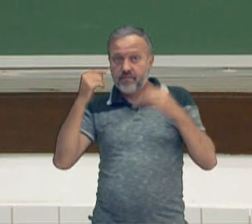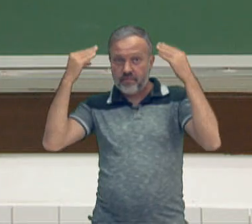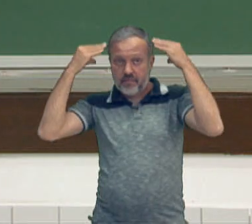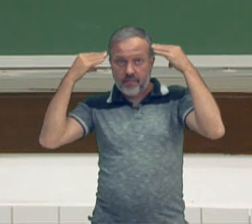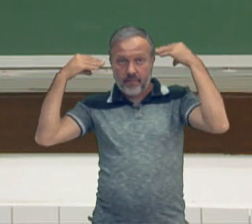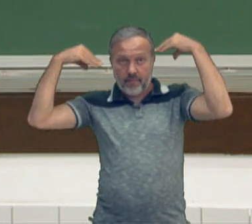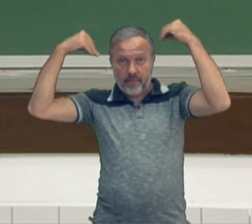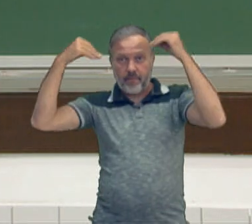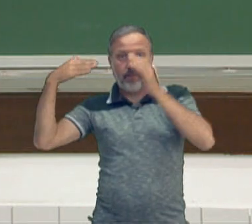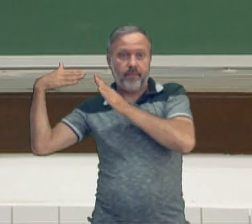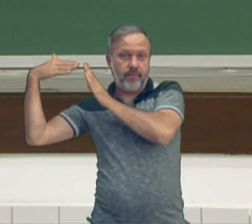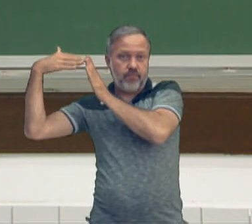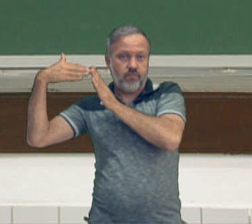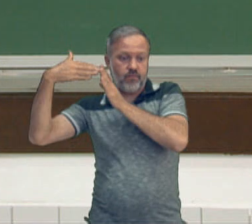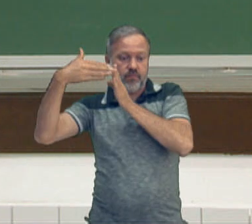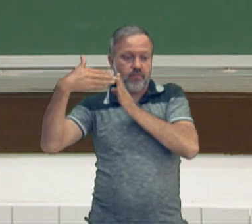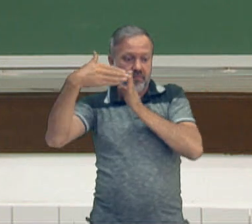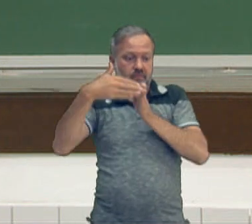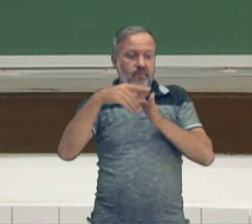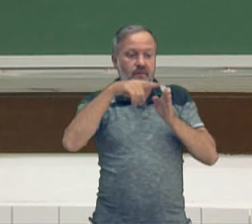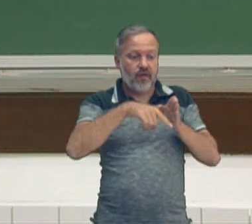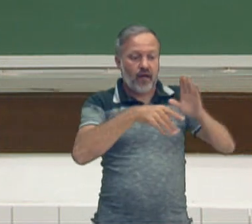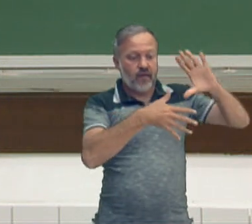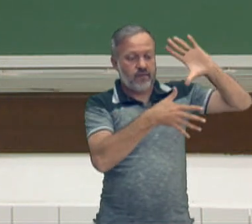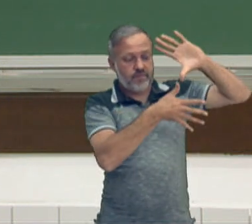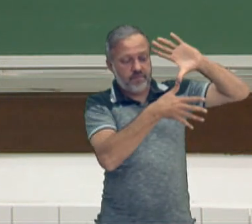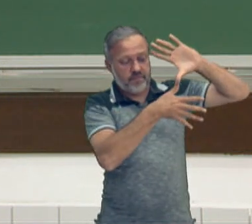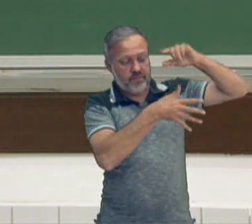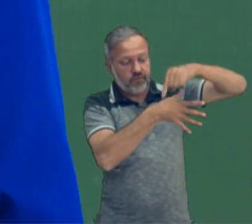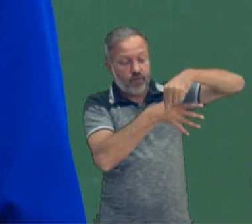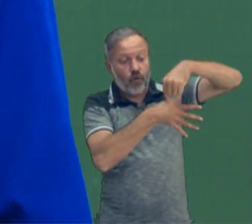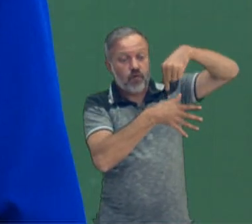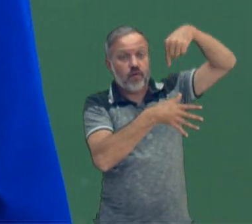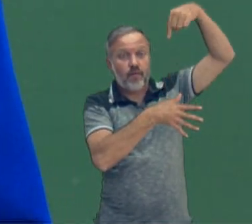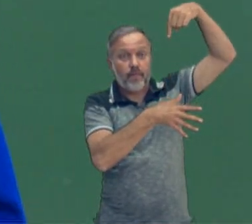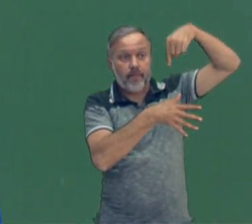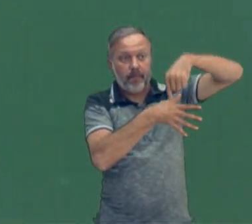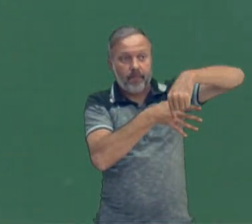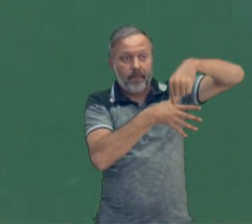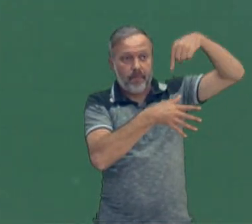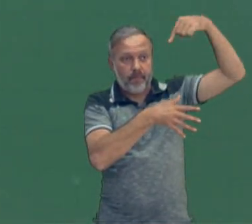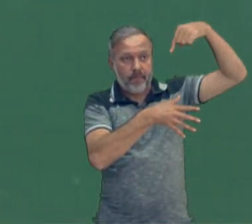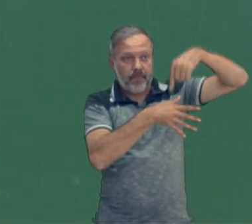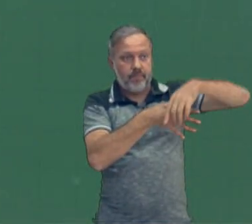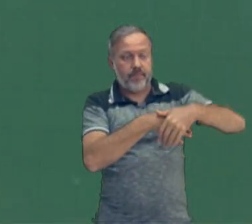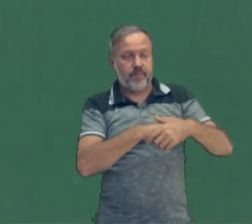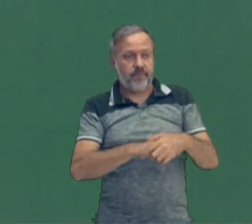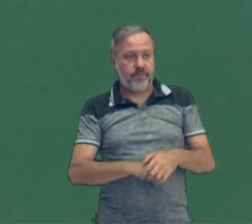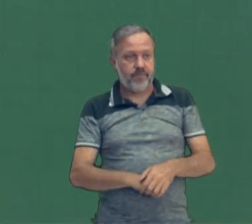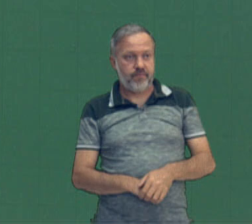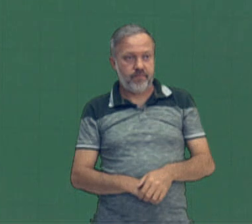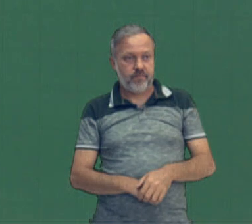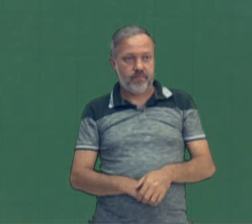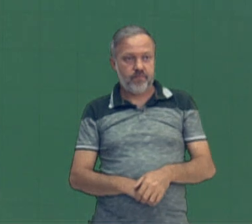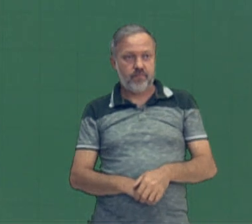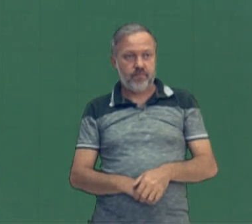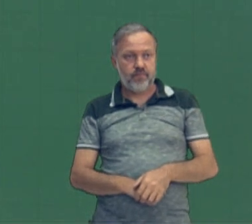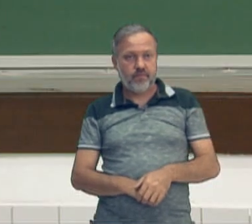holandeses, enfim, nesse sentido. Uma das grandes riquezas do continente americano,